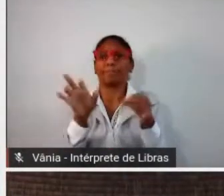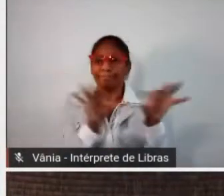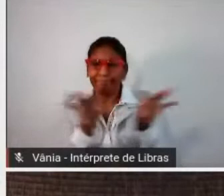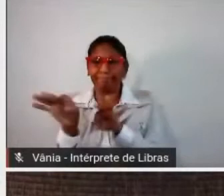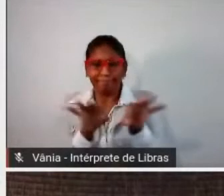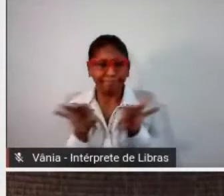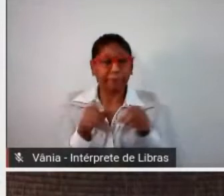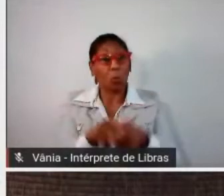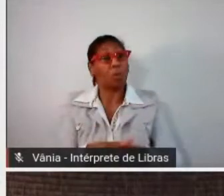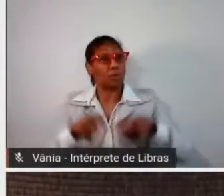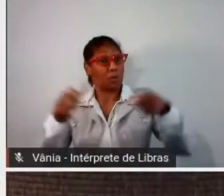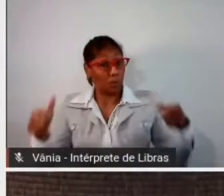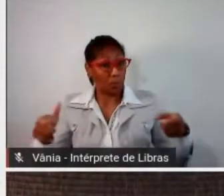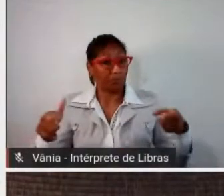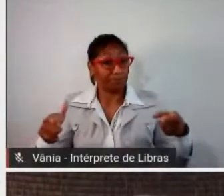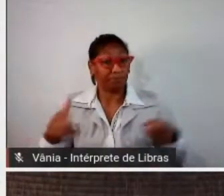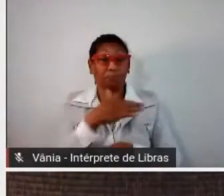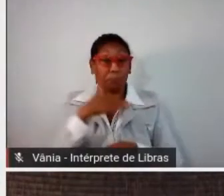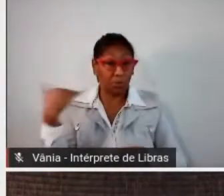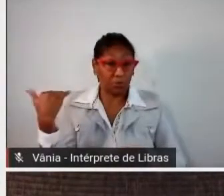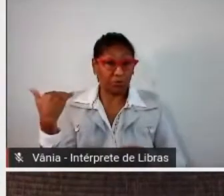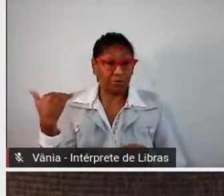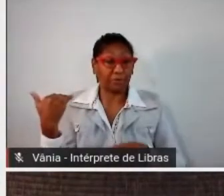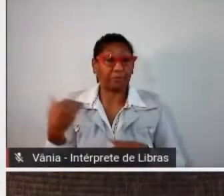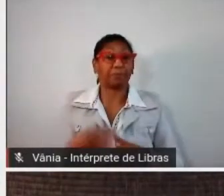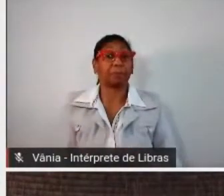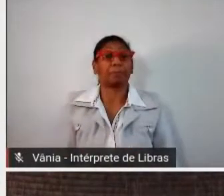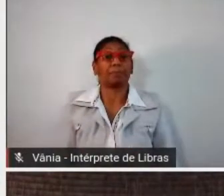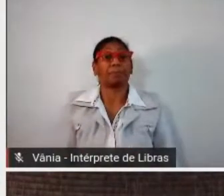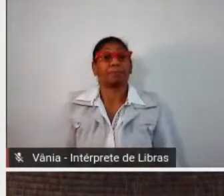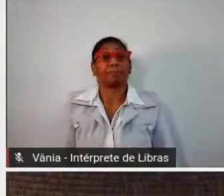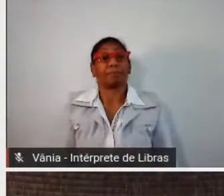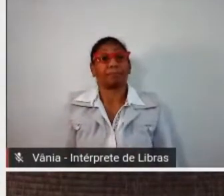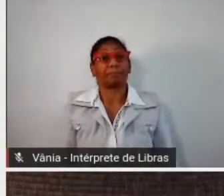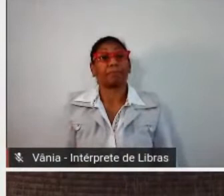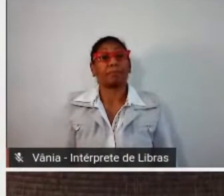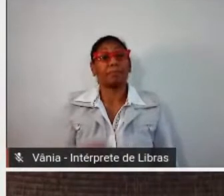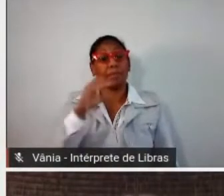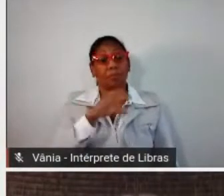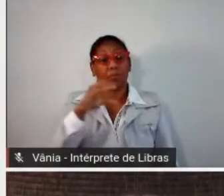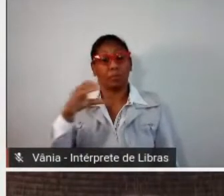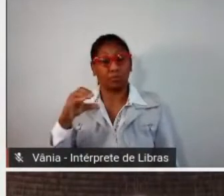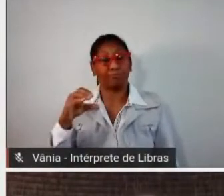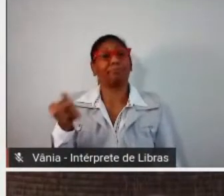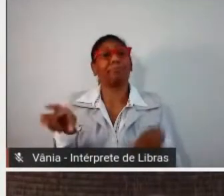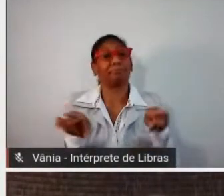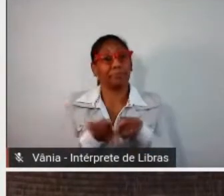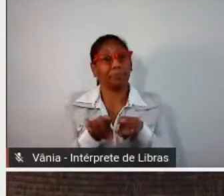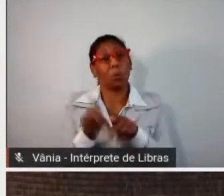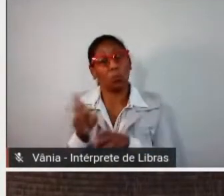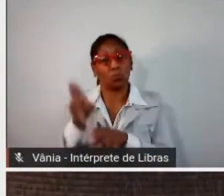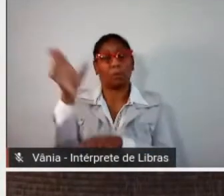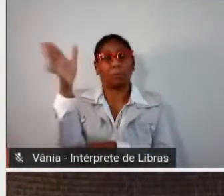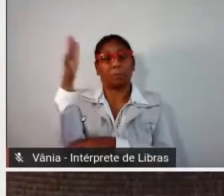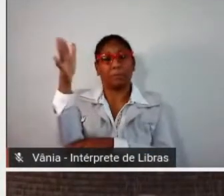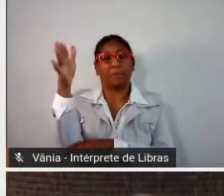aumento de óbitos, e por motivo semelhante ao de Capão da Canoa, se mantém,